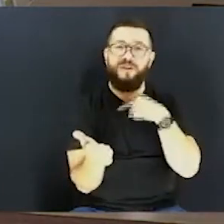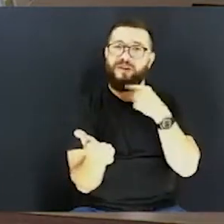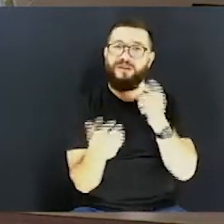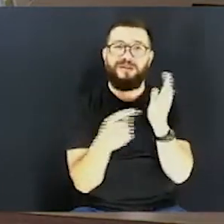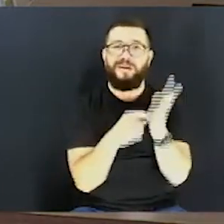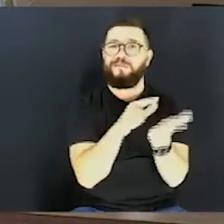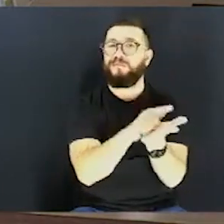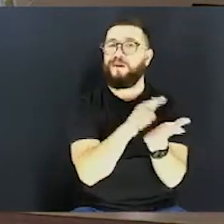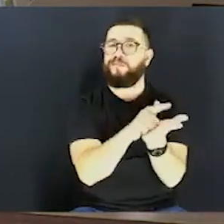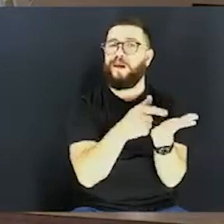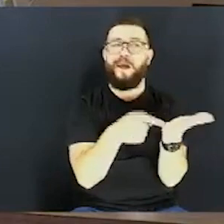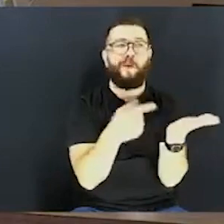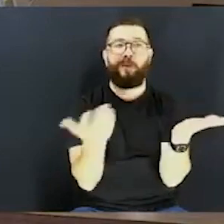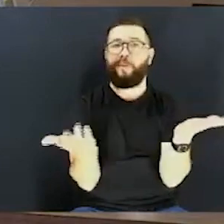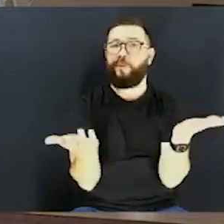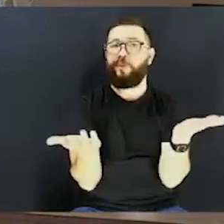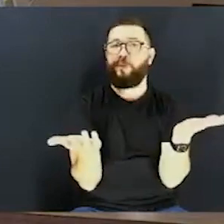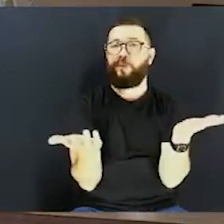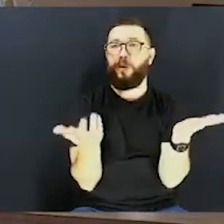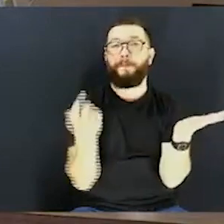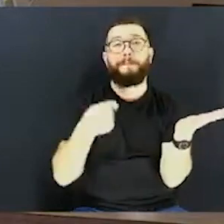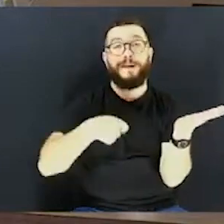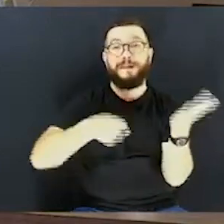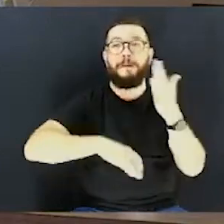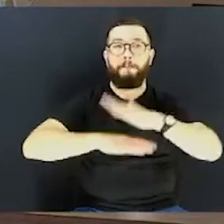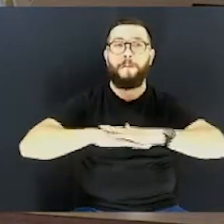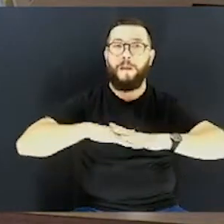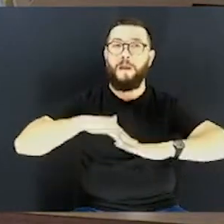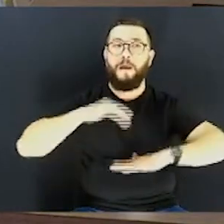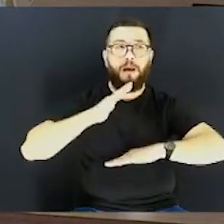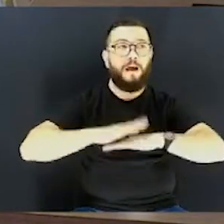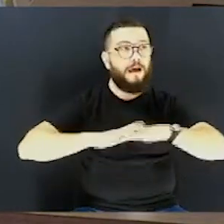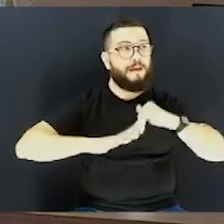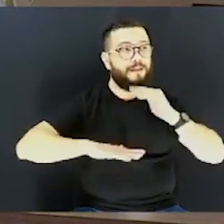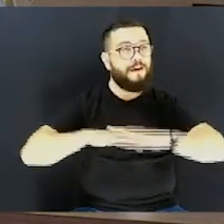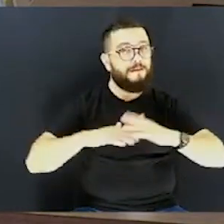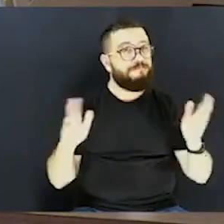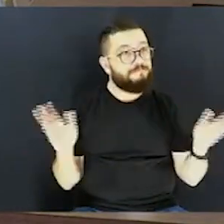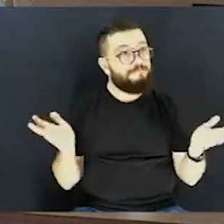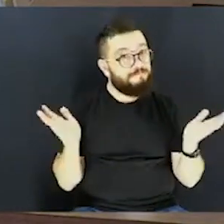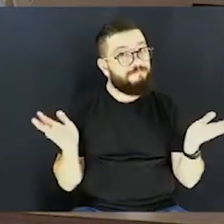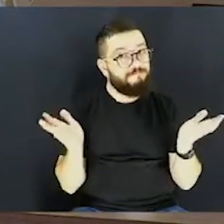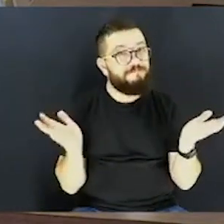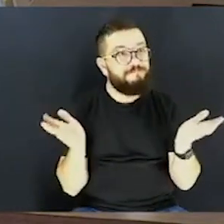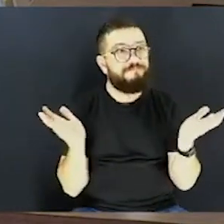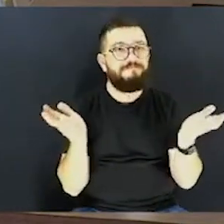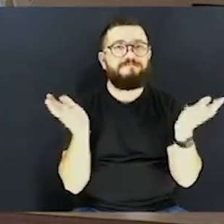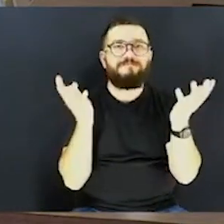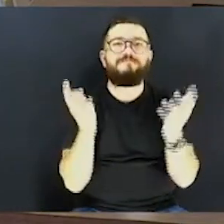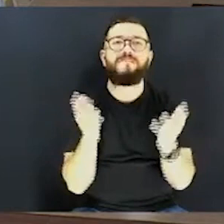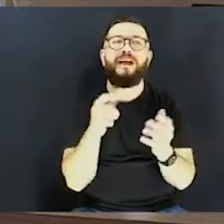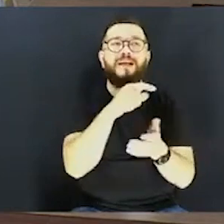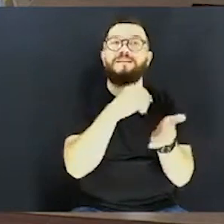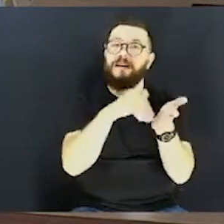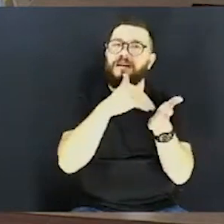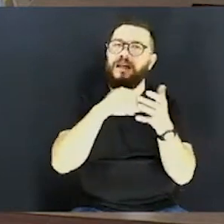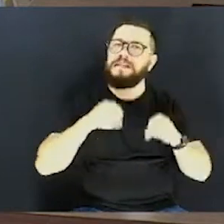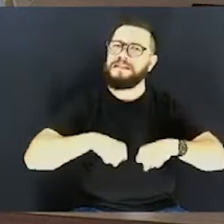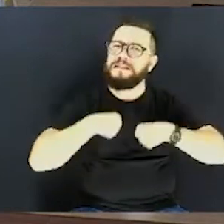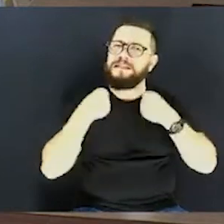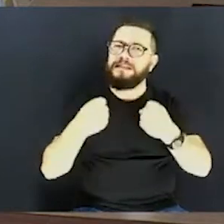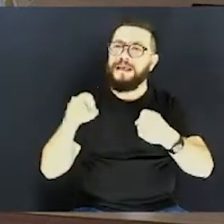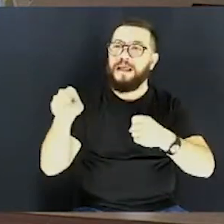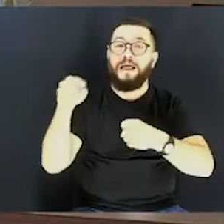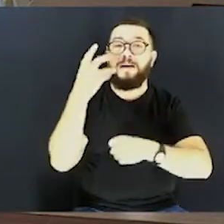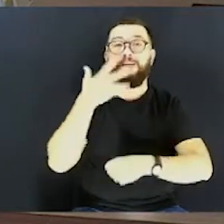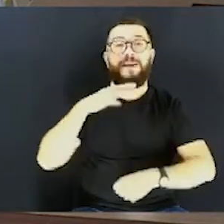não acontece. Então, fica aqui o meu pedido para que a Secretaria reúna esforços para que as nossas crianças que estão em investigação do transtorno do